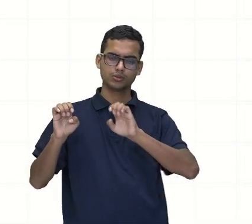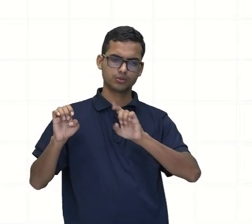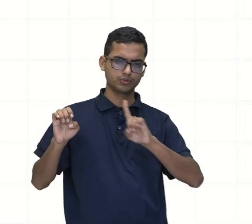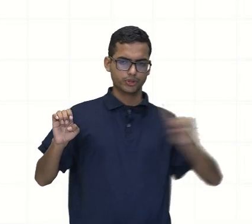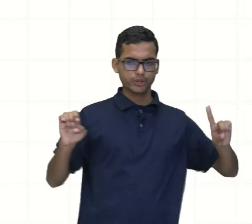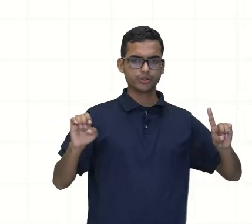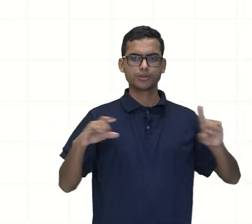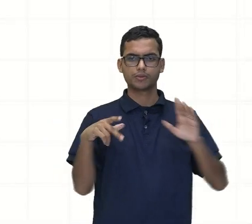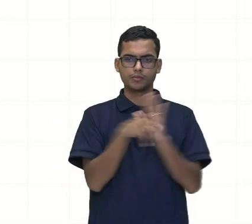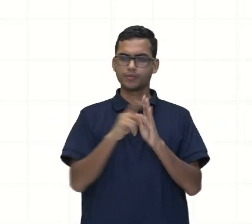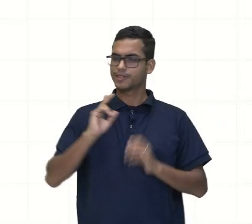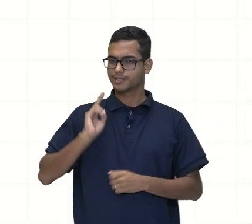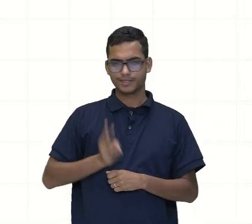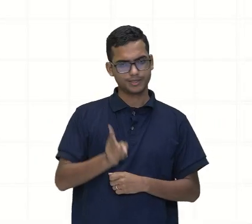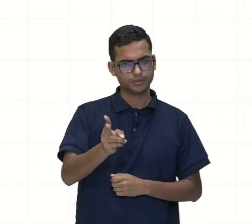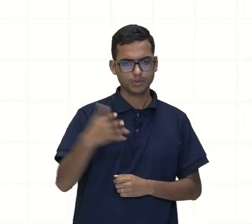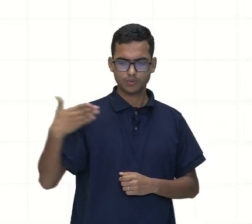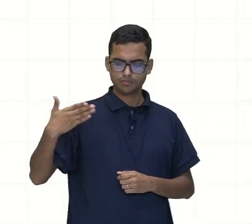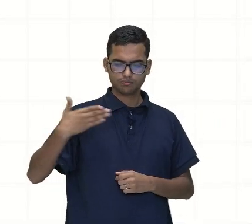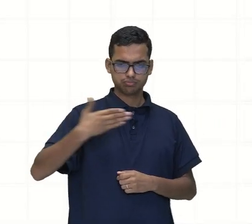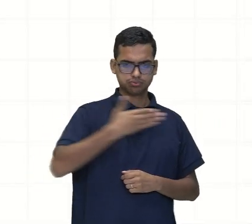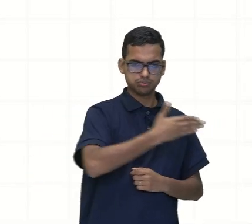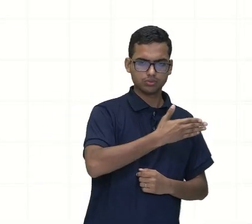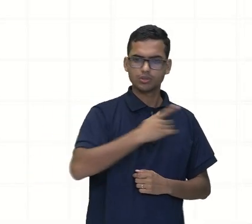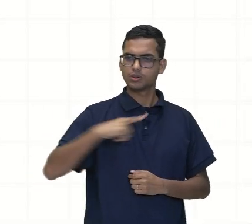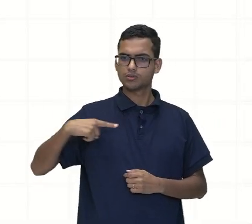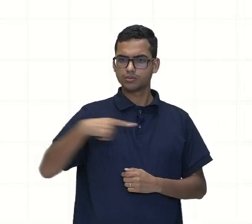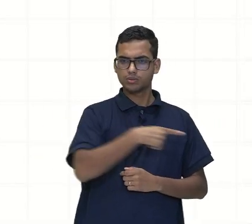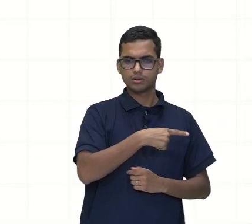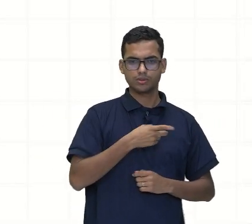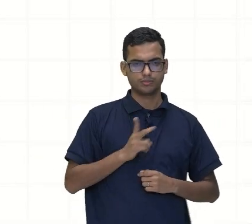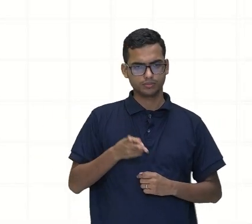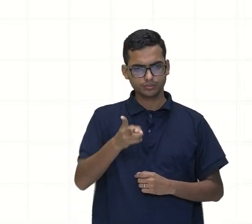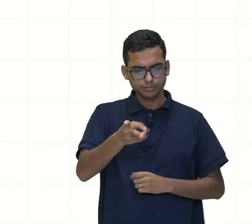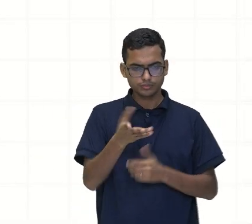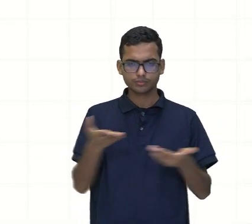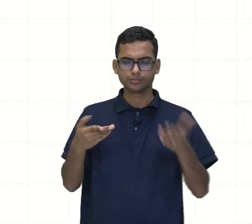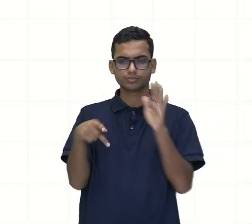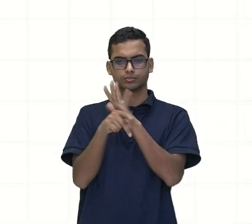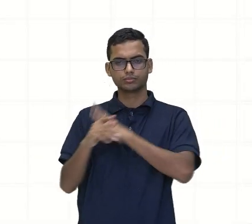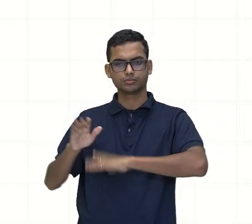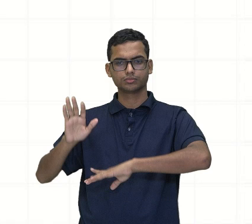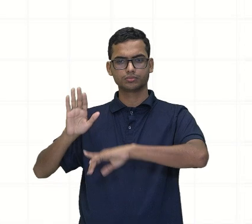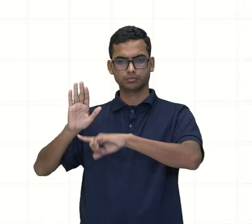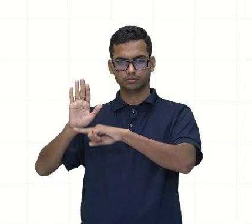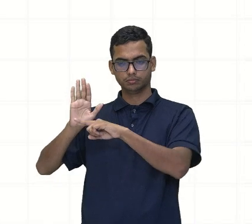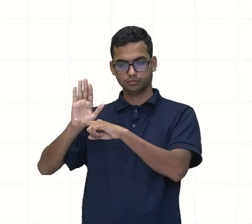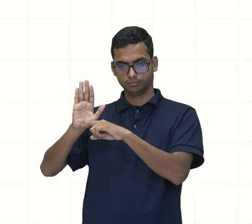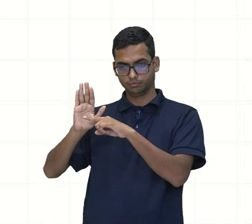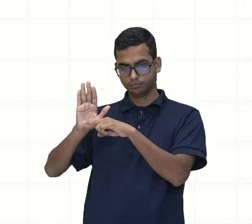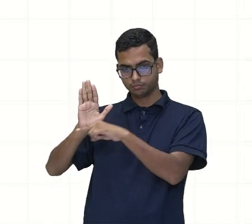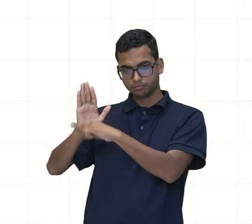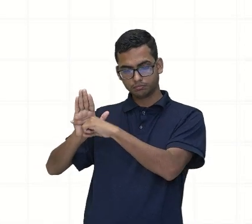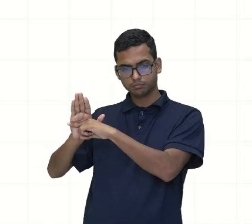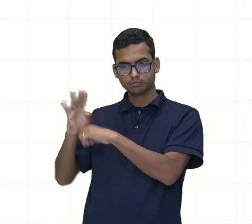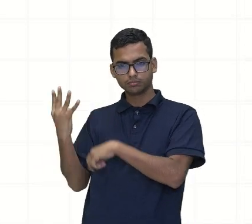direita, sempre. Então, olha só, o menos 4 é o menor número que a gente tem